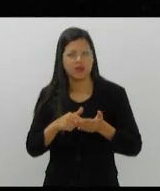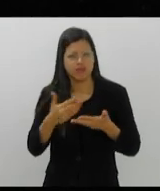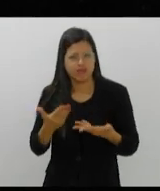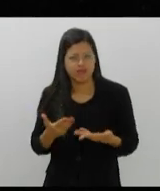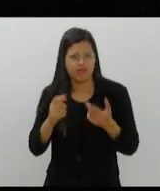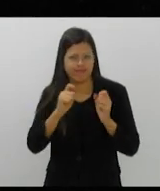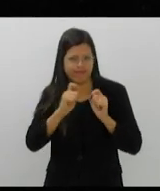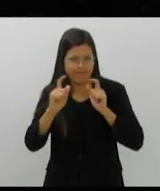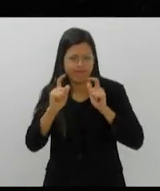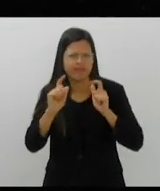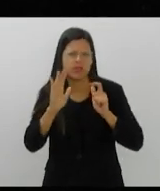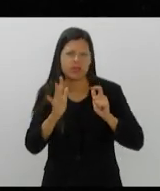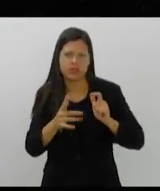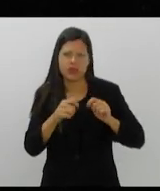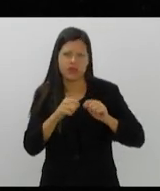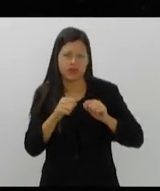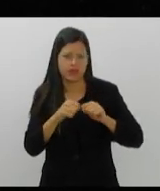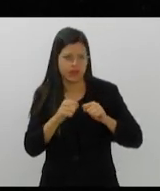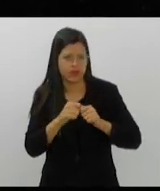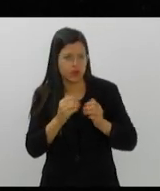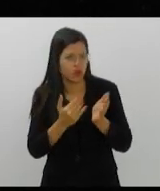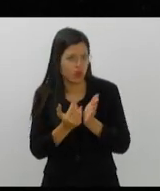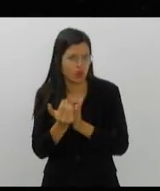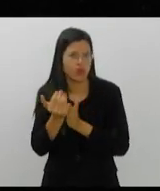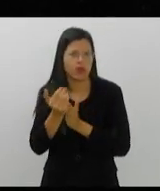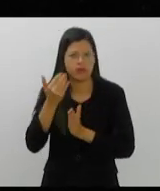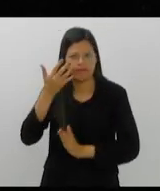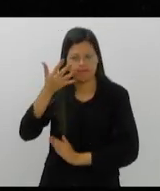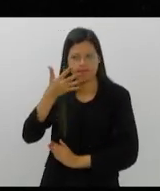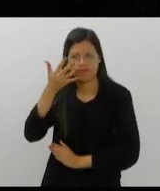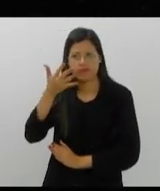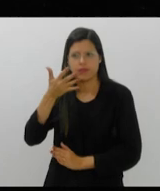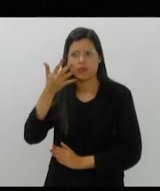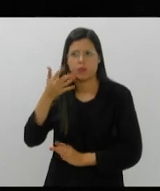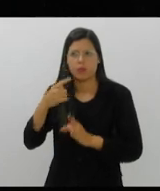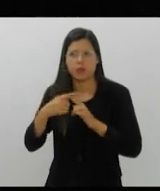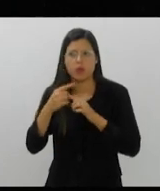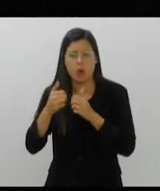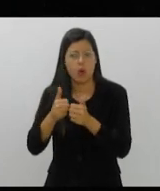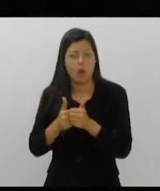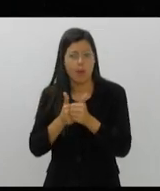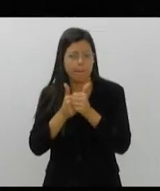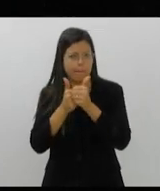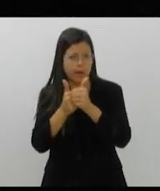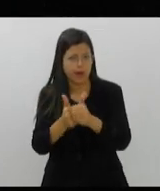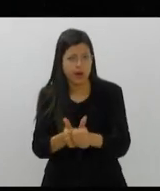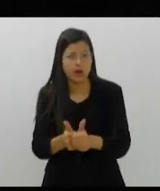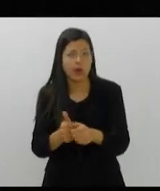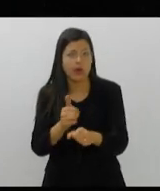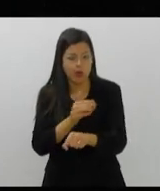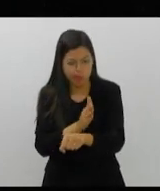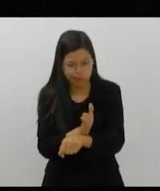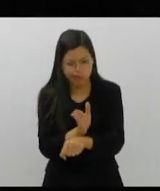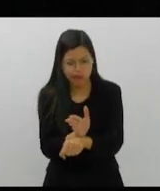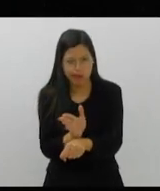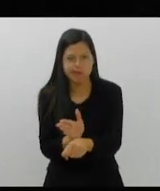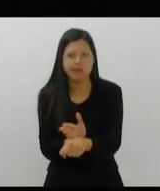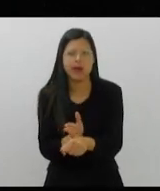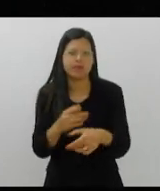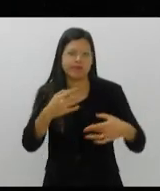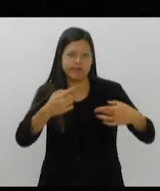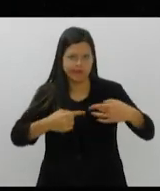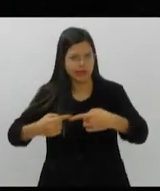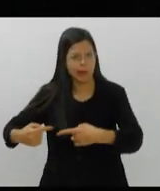já o fiz no expediente inicial, porque estou acompanhando hora a hora este